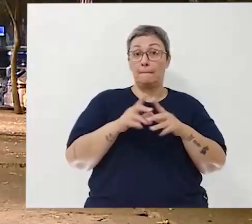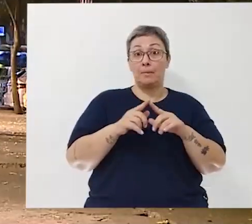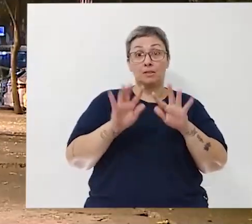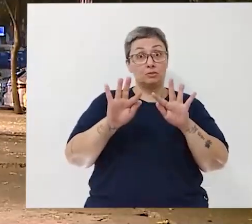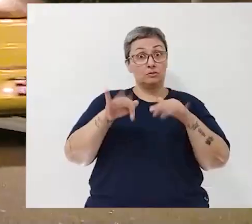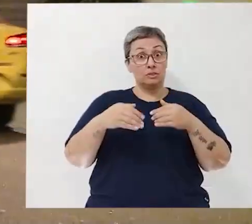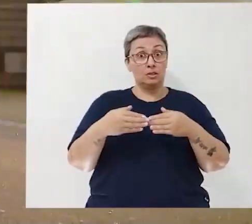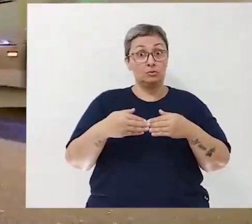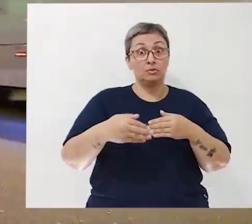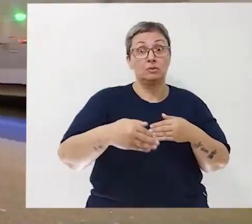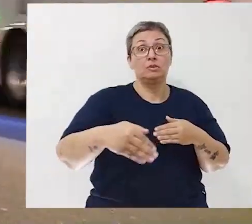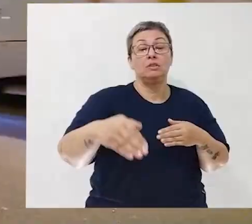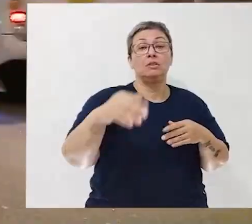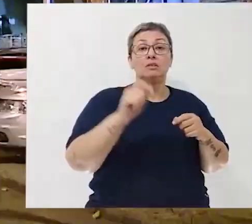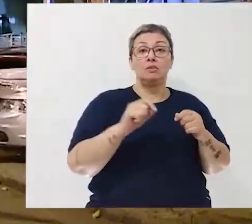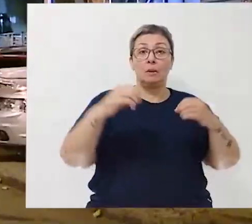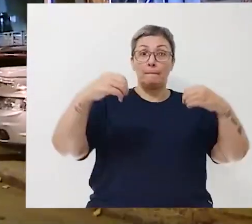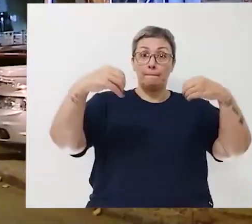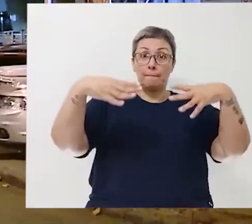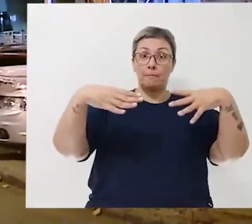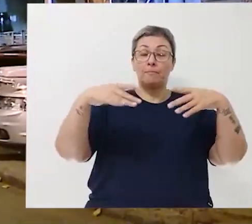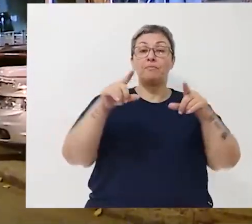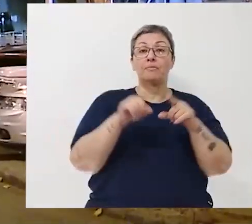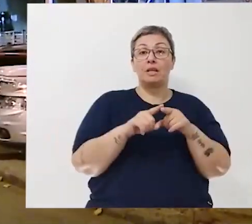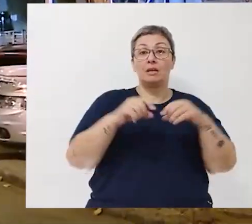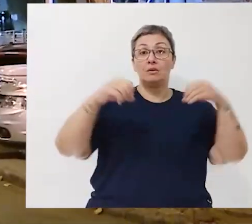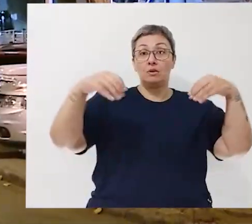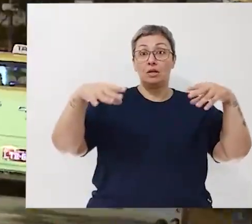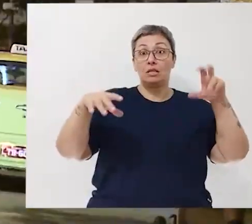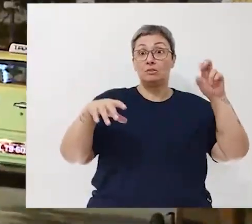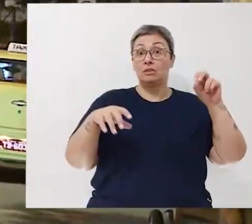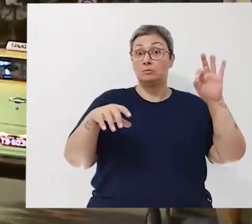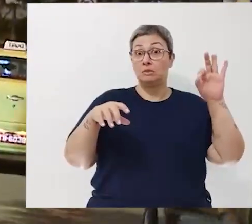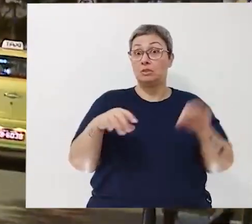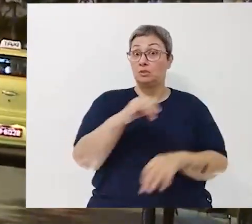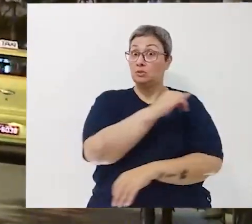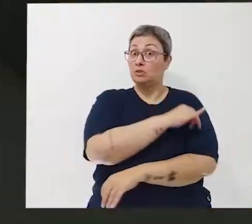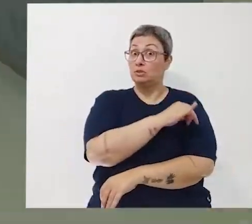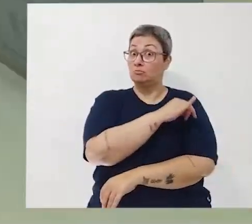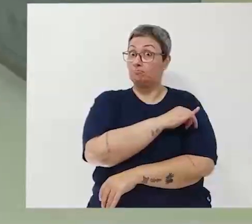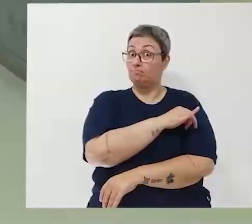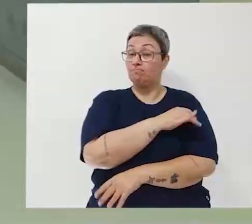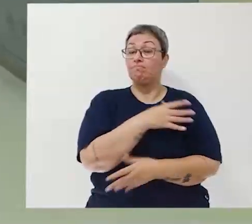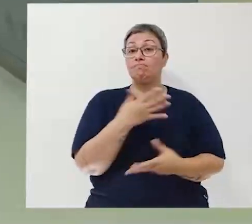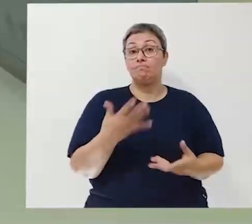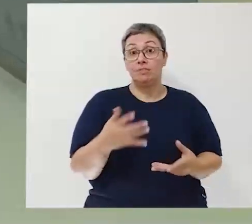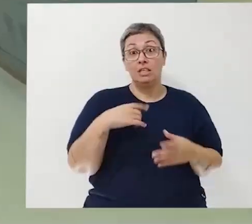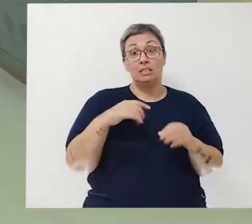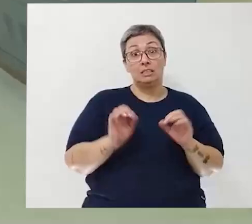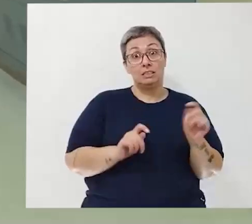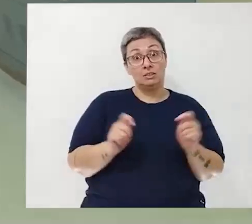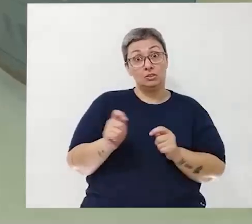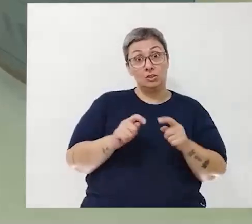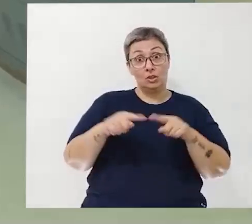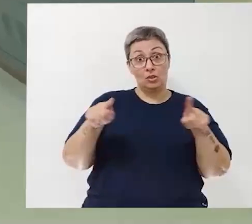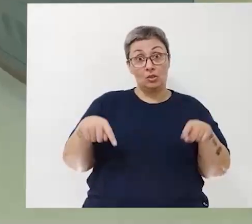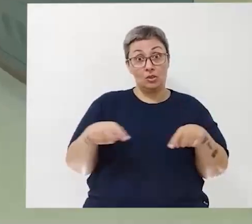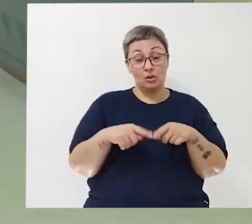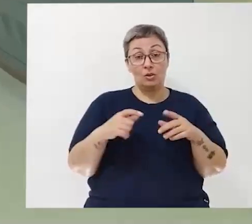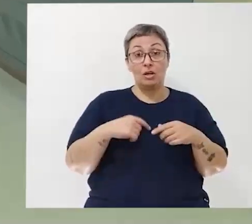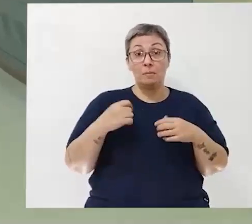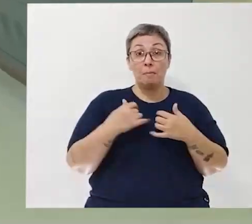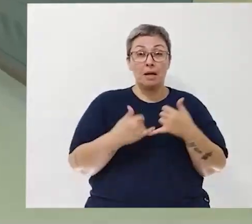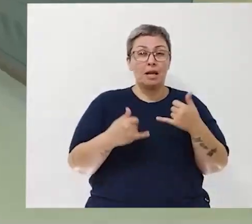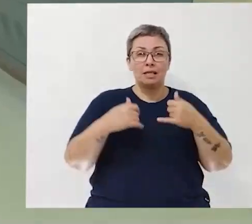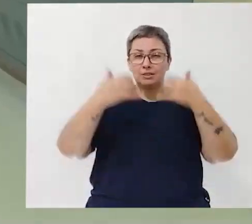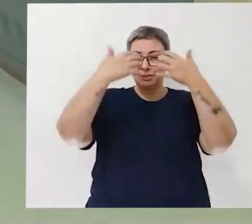final das linhas de transmissão faz acender uma em cada 2 lâmpadas no estado do Rio de Janeiro. Essa é a sala de controle de Angra 1, ou seja, é o